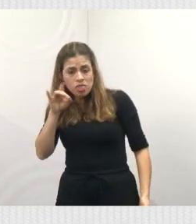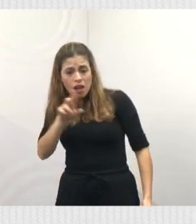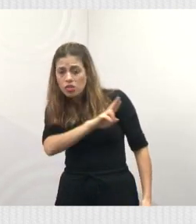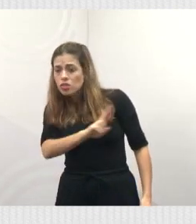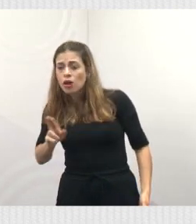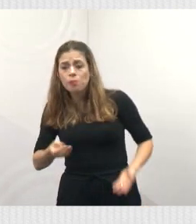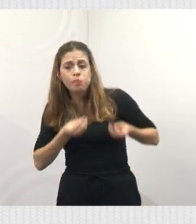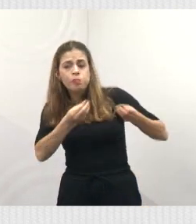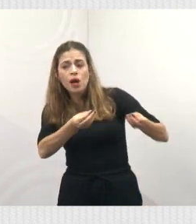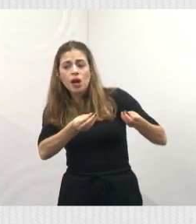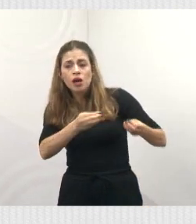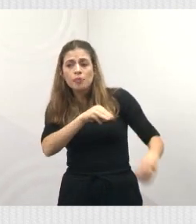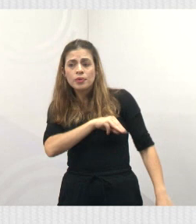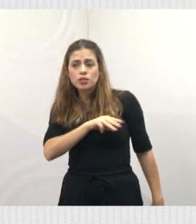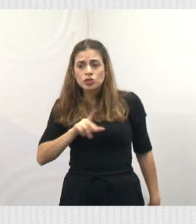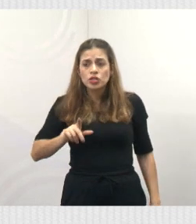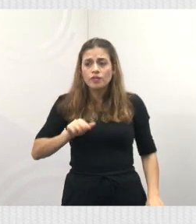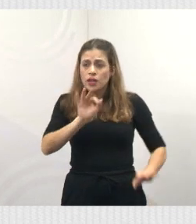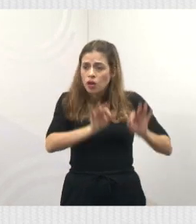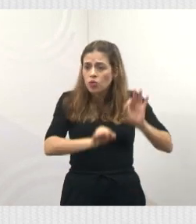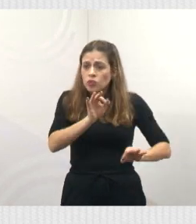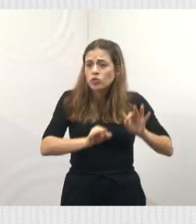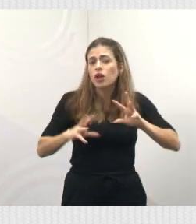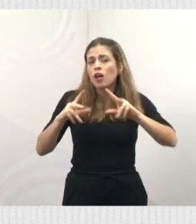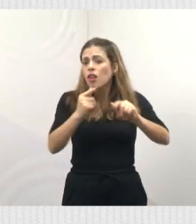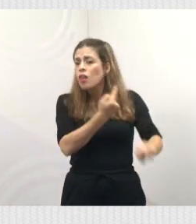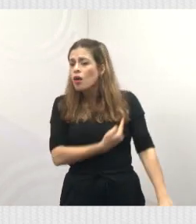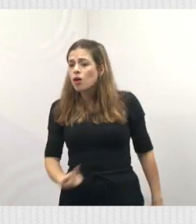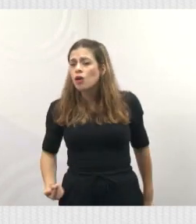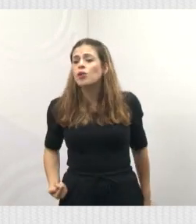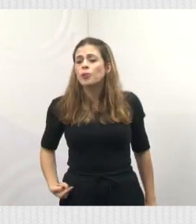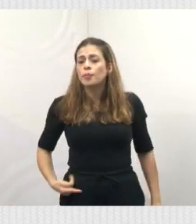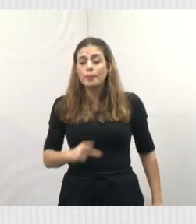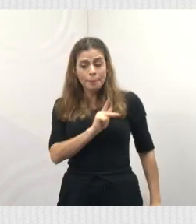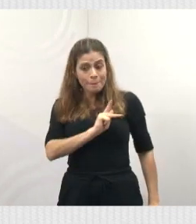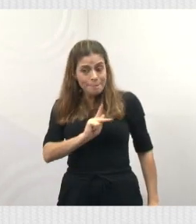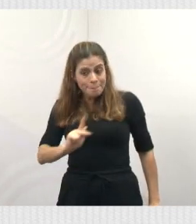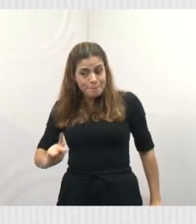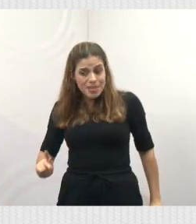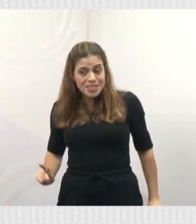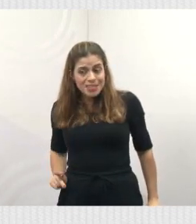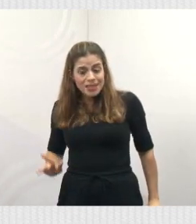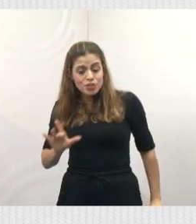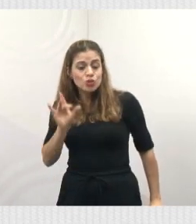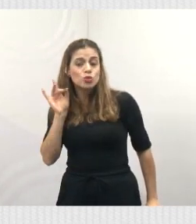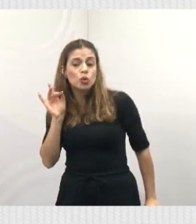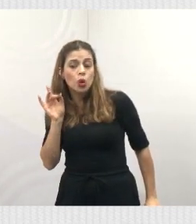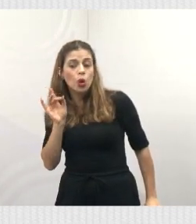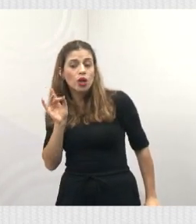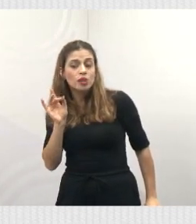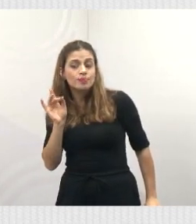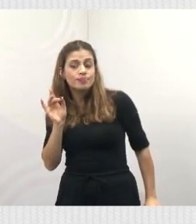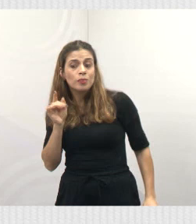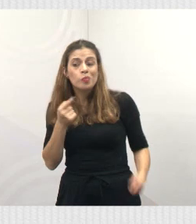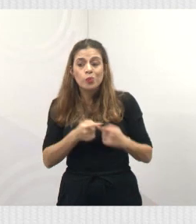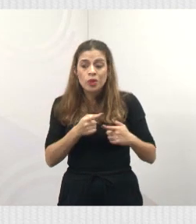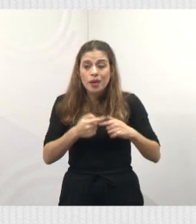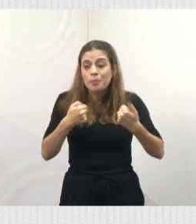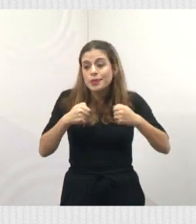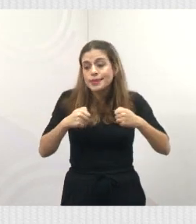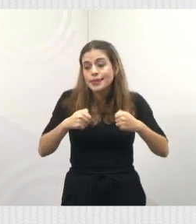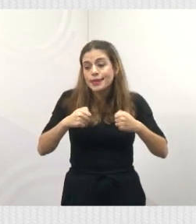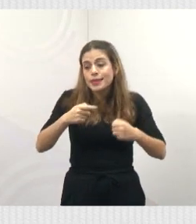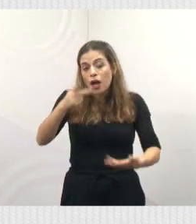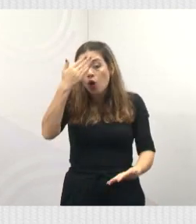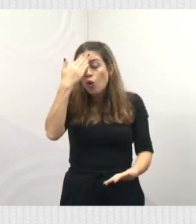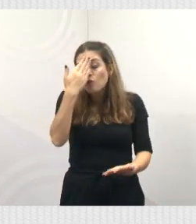O ministro-chefe da Controladoria Geral da União, o presidente escolhe livremente e nomeia. Porque é de confiança dele.